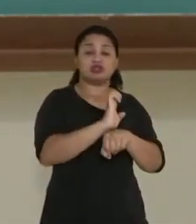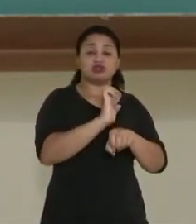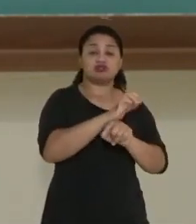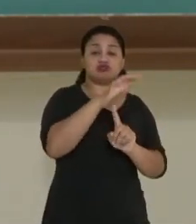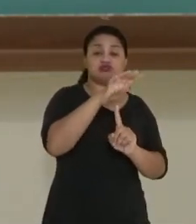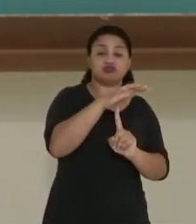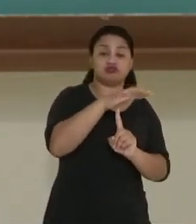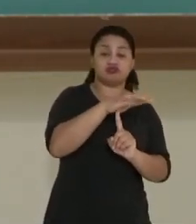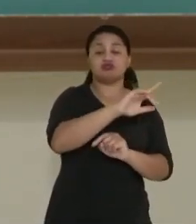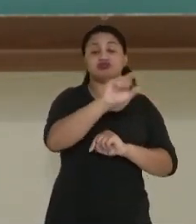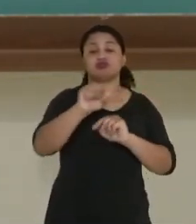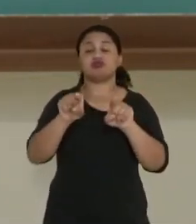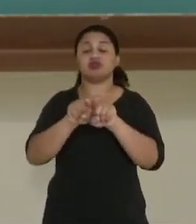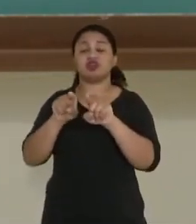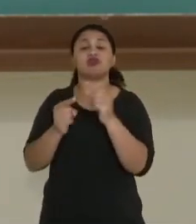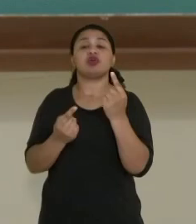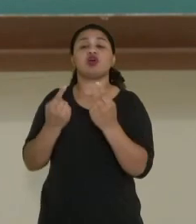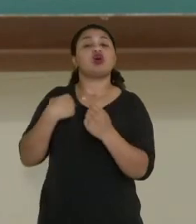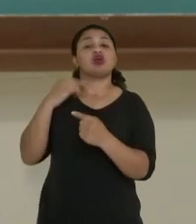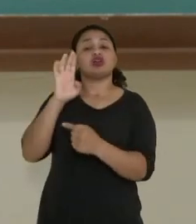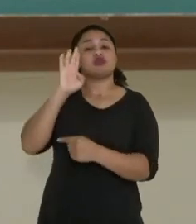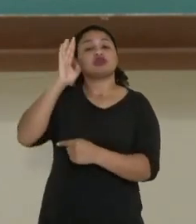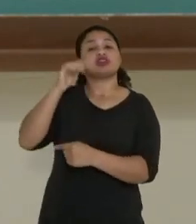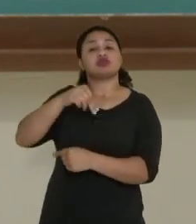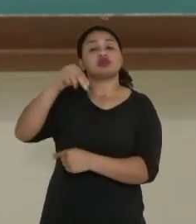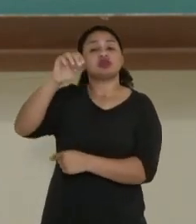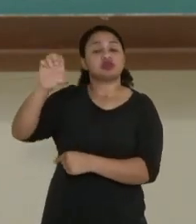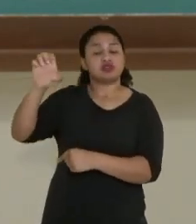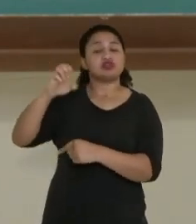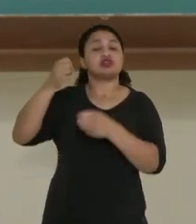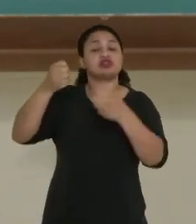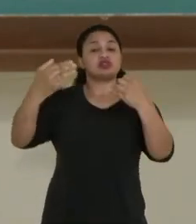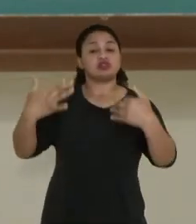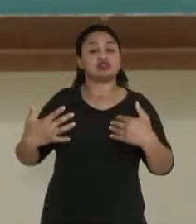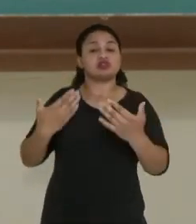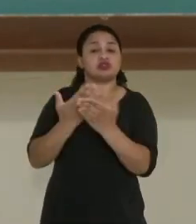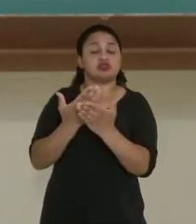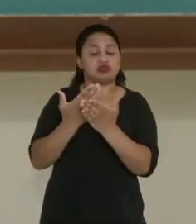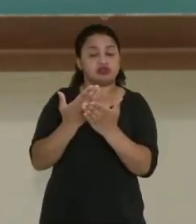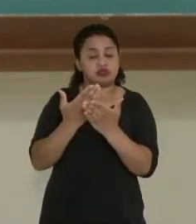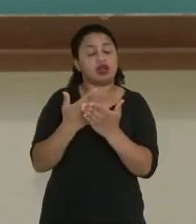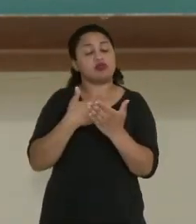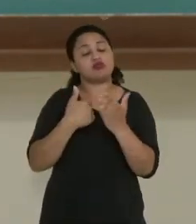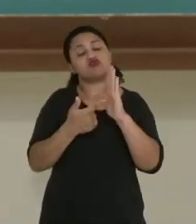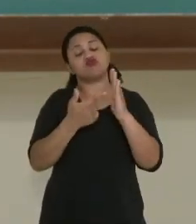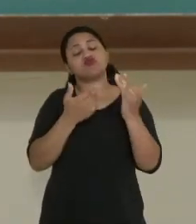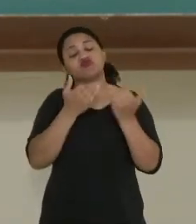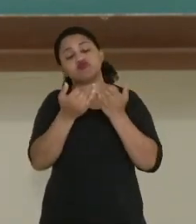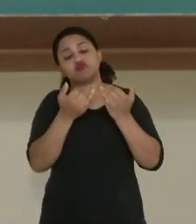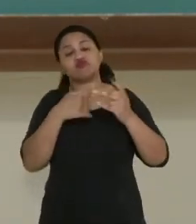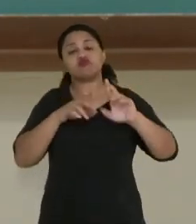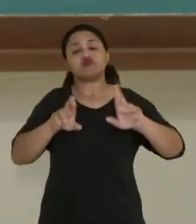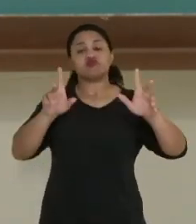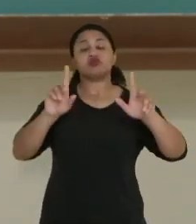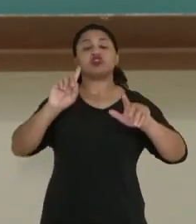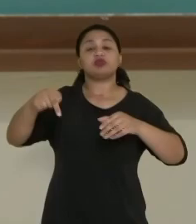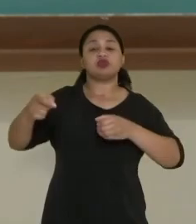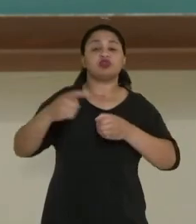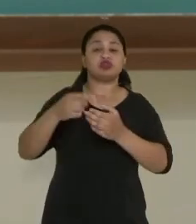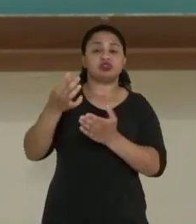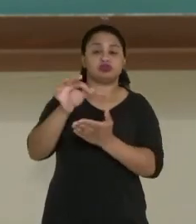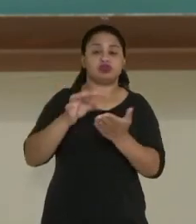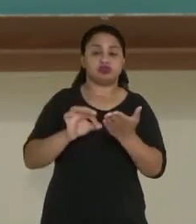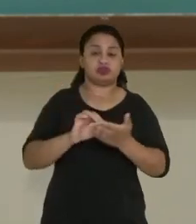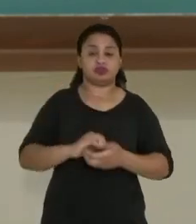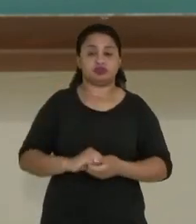Paraná e qual o que predomina no Nordeste, que nós falamos ao longo da nossa aula, estabelecendo semelhanças entre eles, e nós voltamos em seguida com a